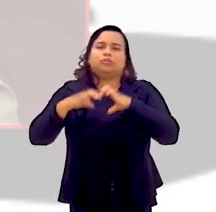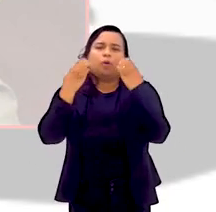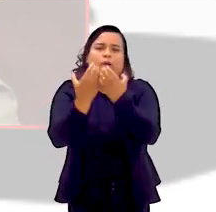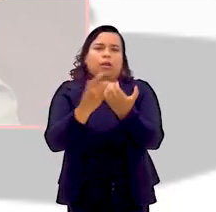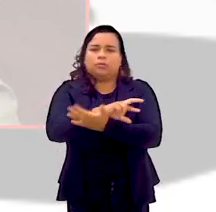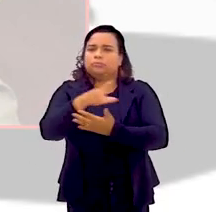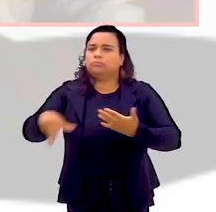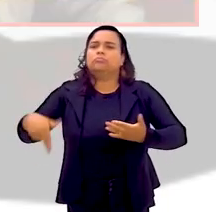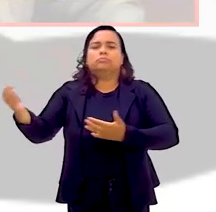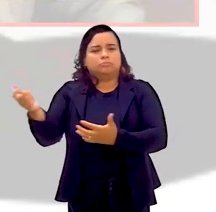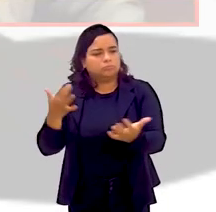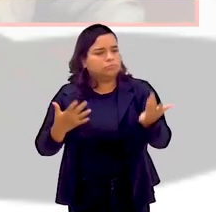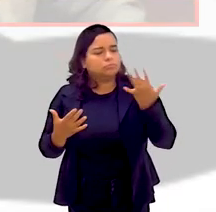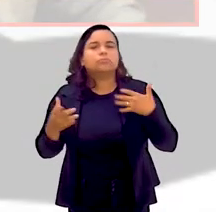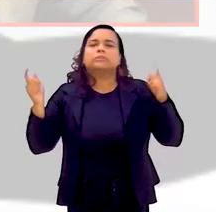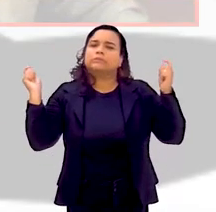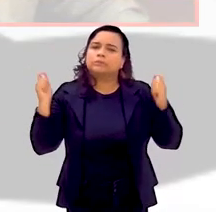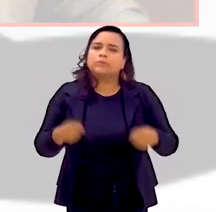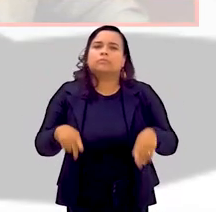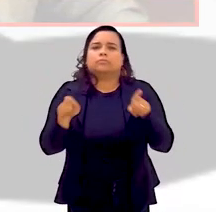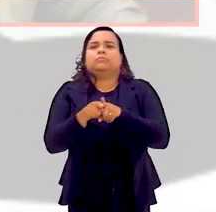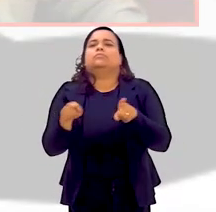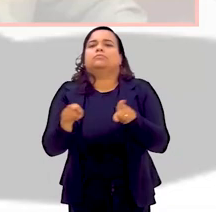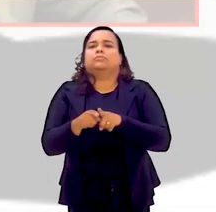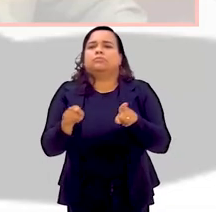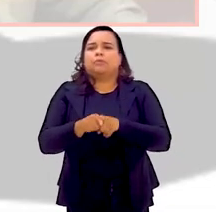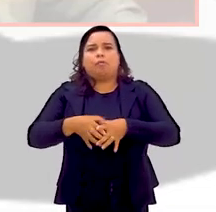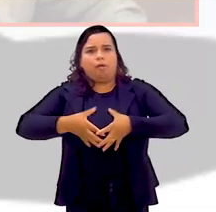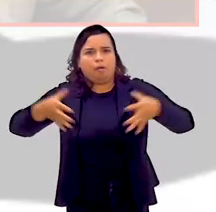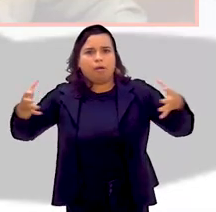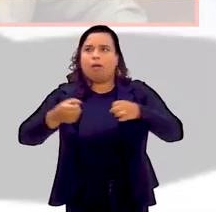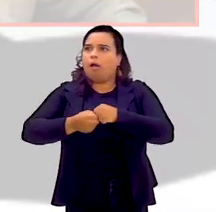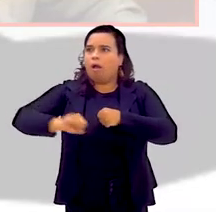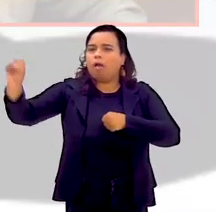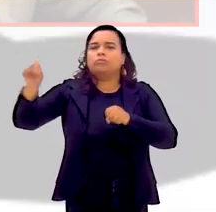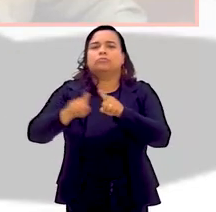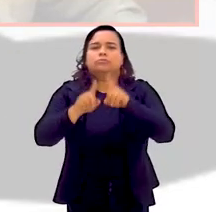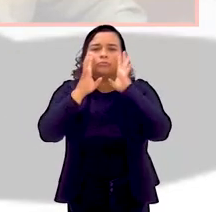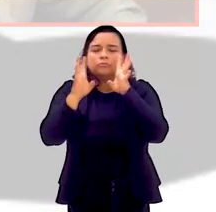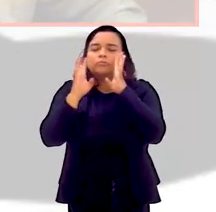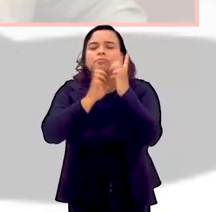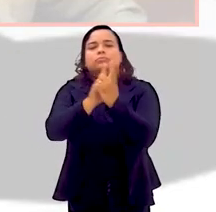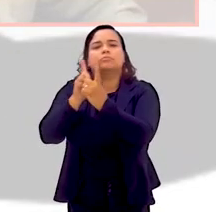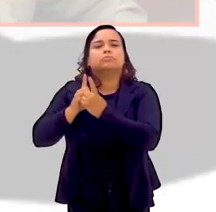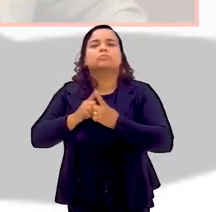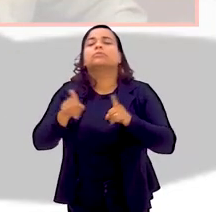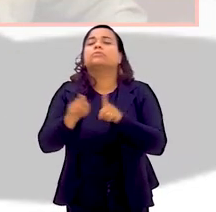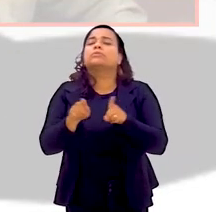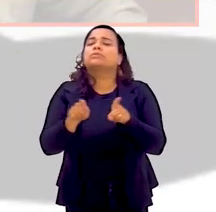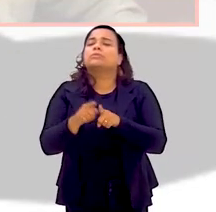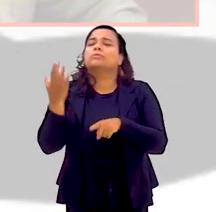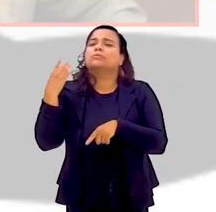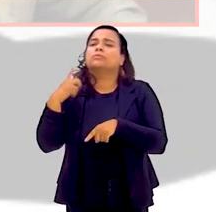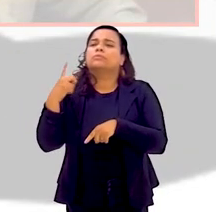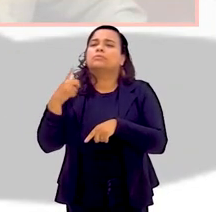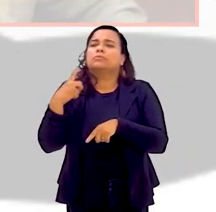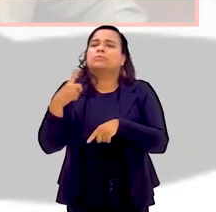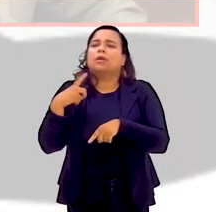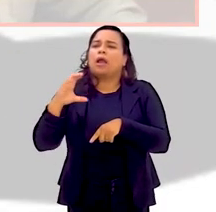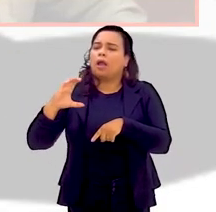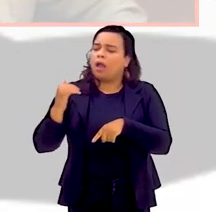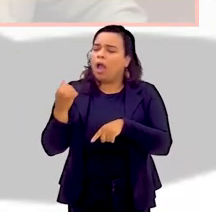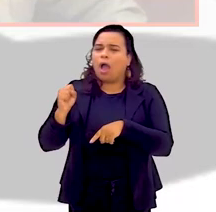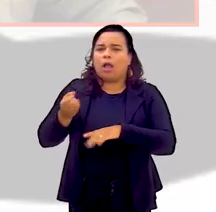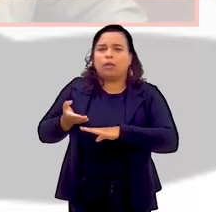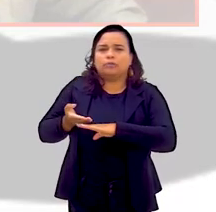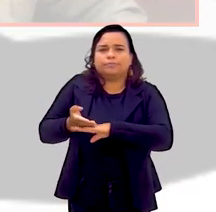congressos de grande este, de grande tamanho, de grande percepção de atendimento bom. Nós tivemos também agora, temos agora o nosso CAS no